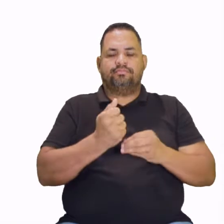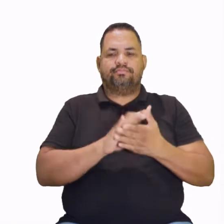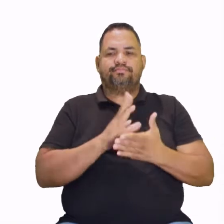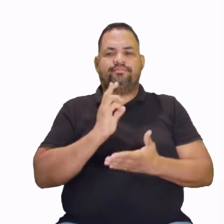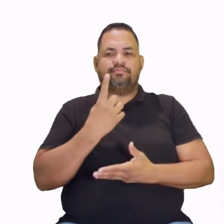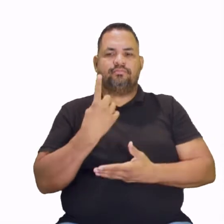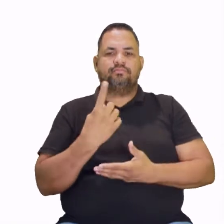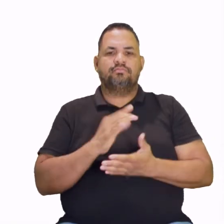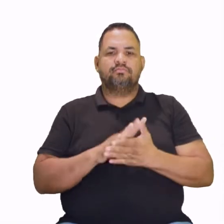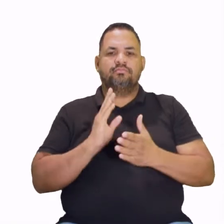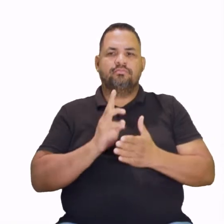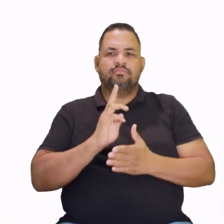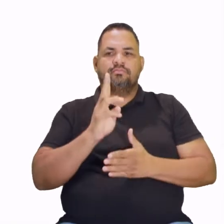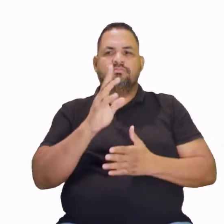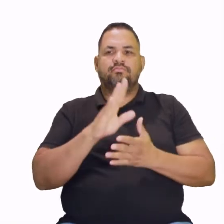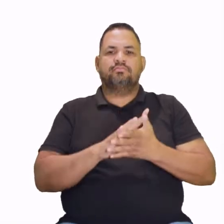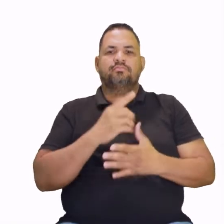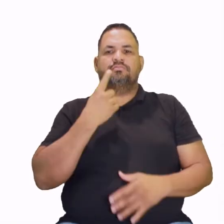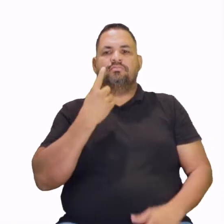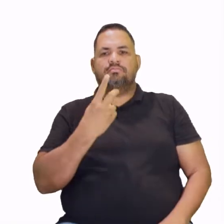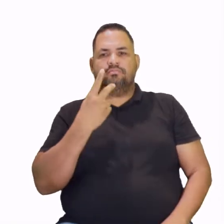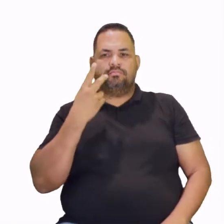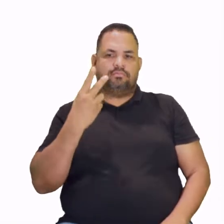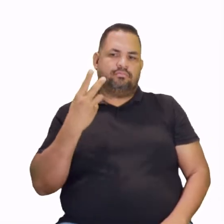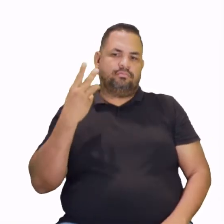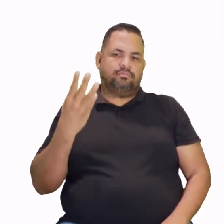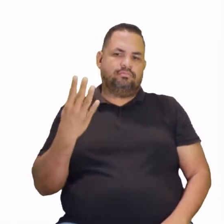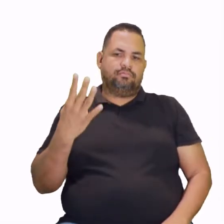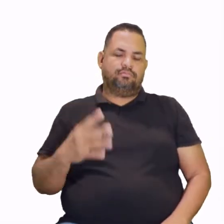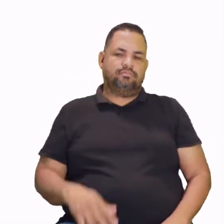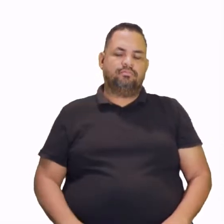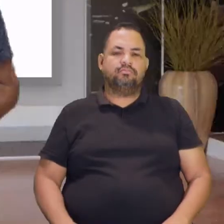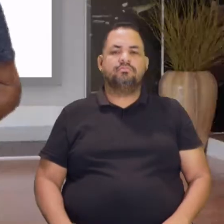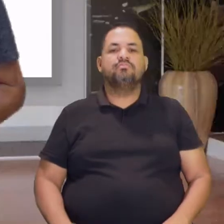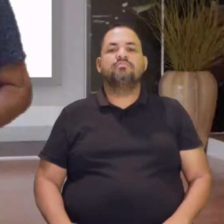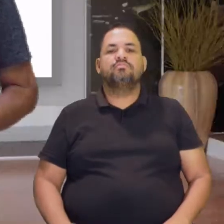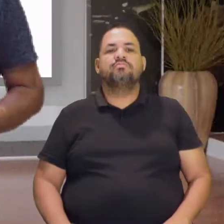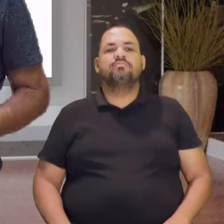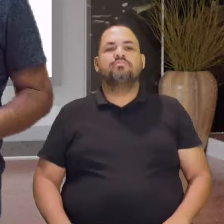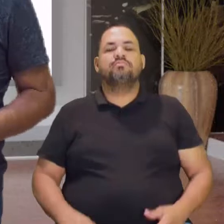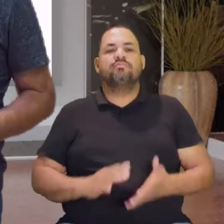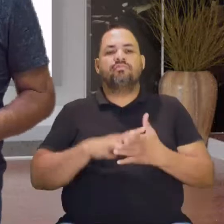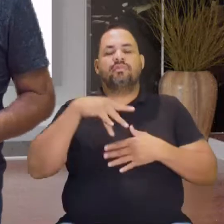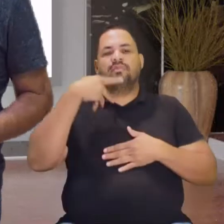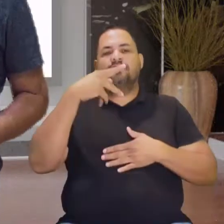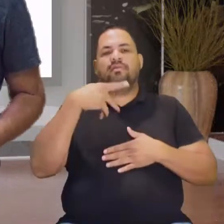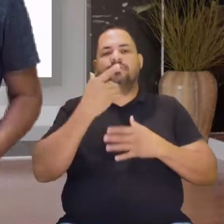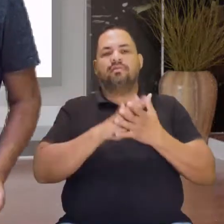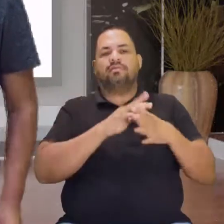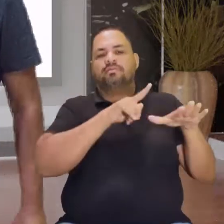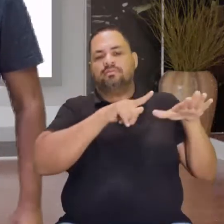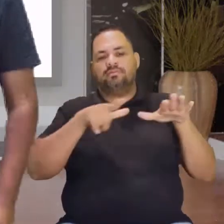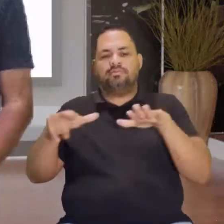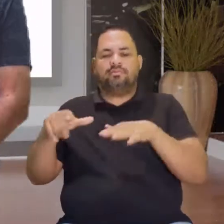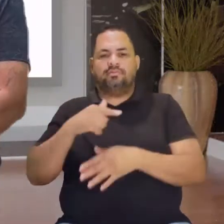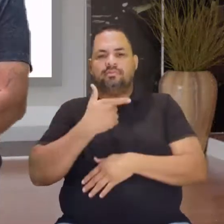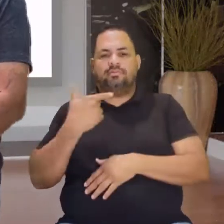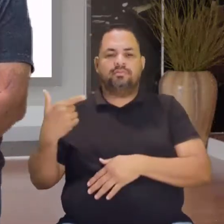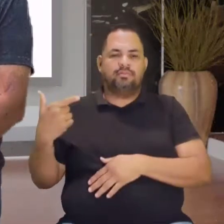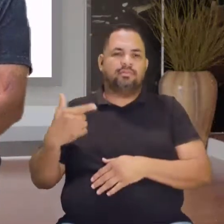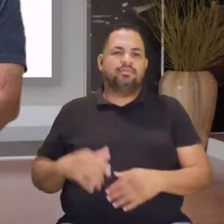dar sequência nos estudos, na parte 2, parte 3. Vamos falar da semana de 22, que foi a Semana de Arte